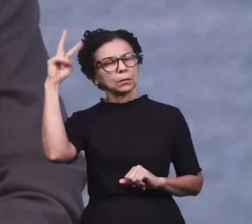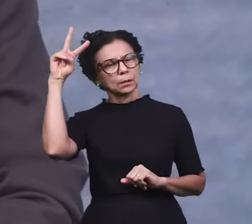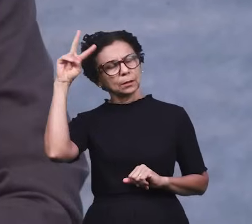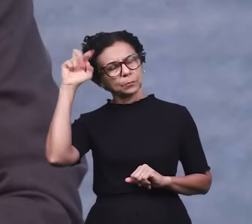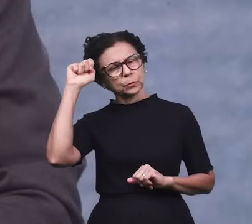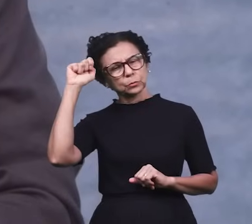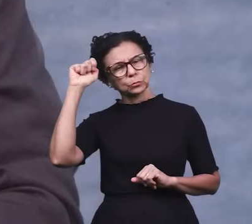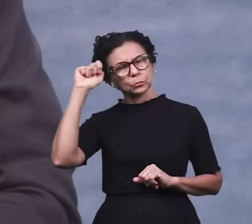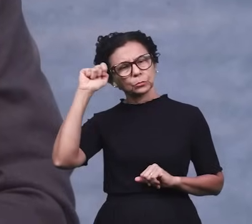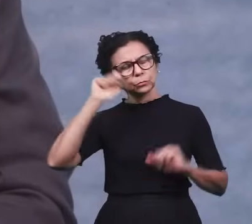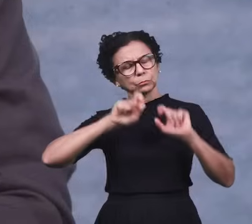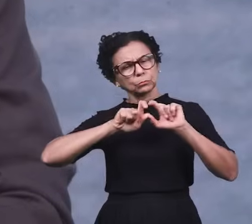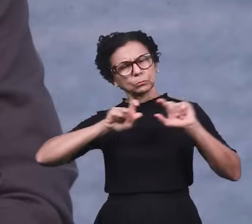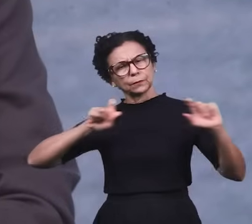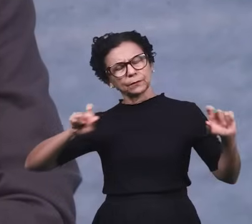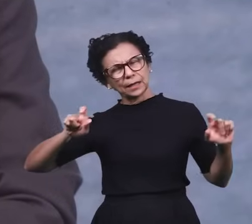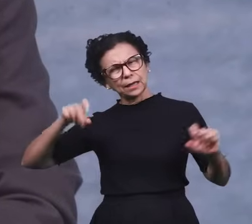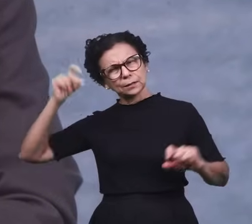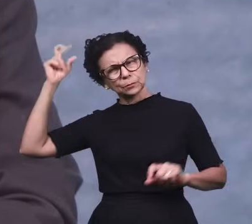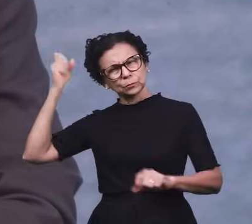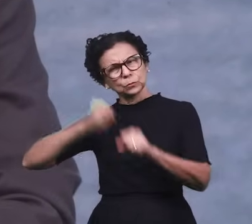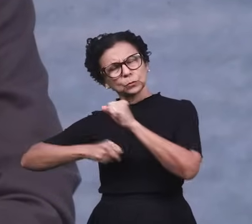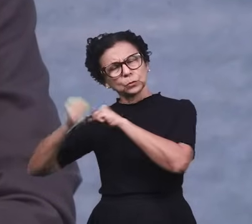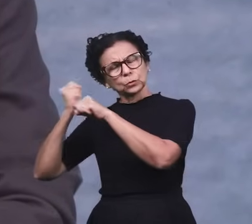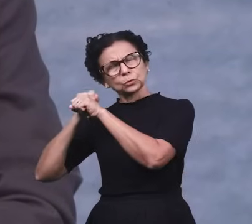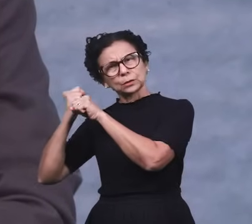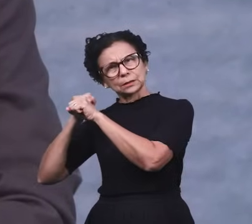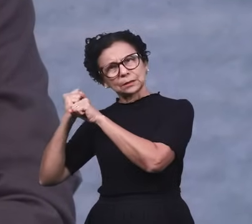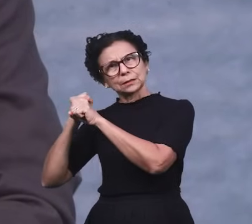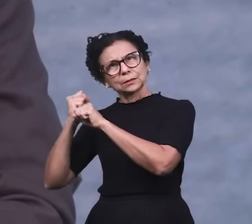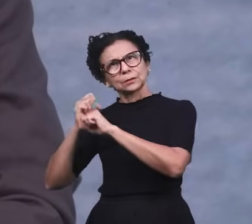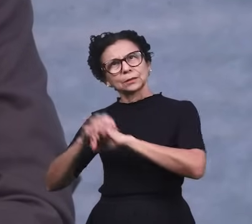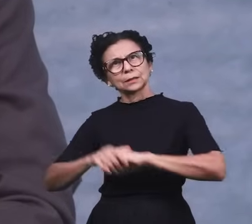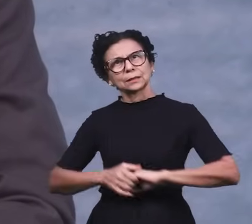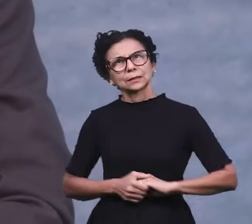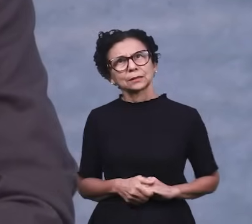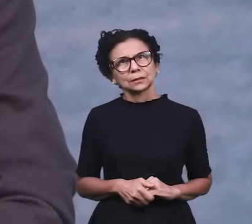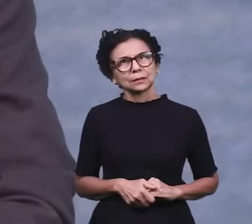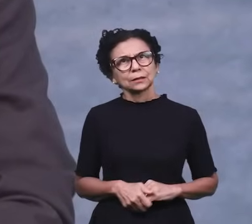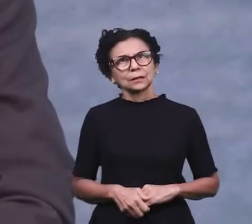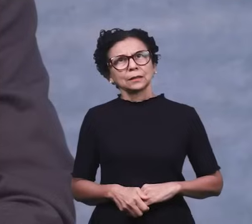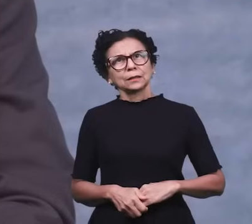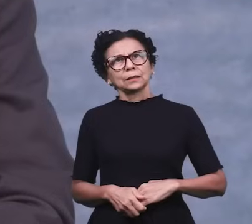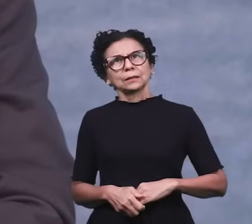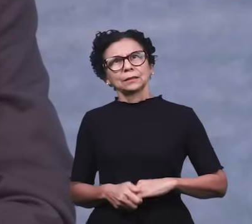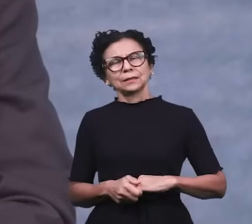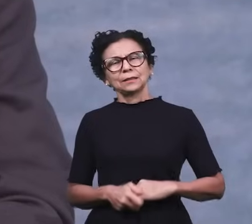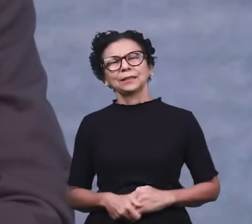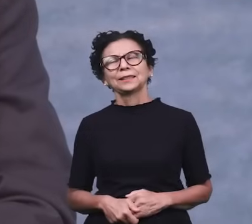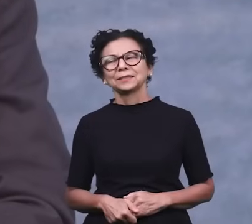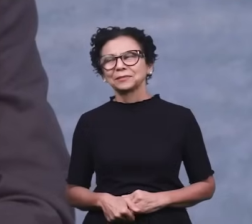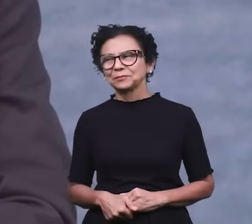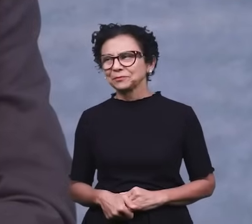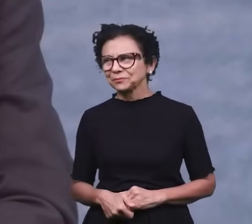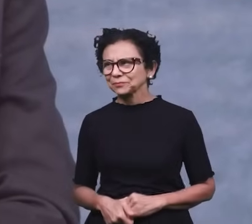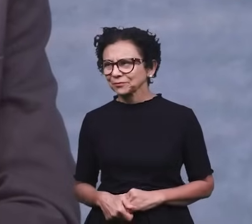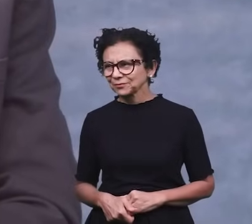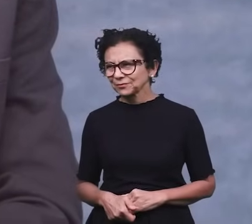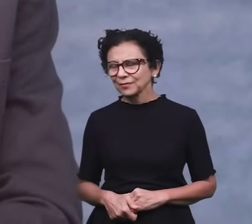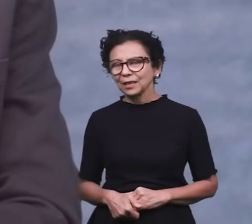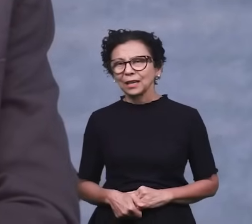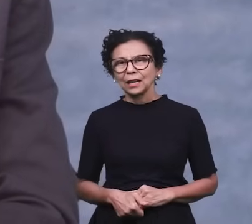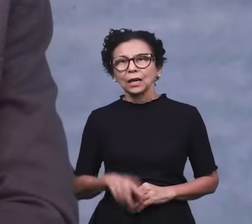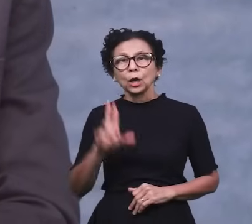uma expressão que se usava há muitos anos, que de vez em quando eu ainda escuto, nunca colocar todos os ovos na mesma